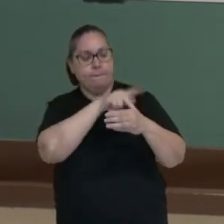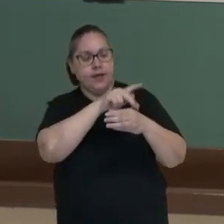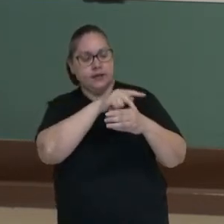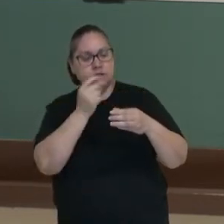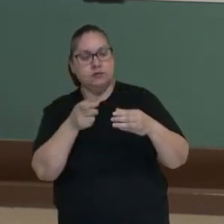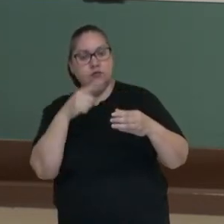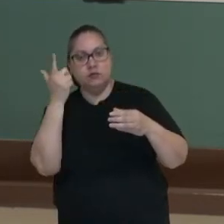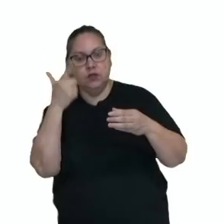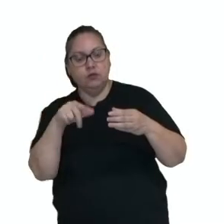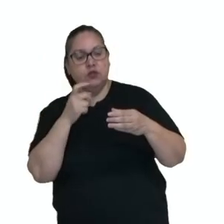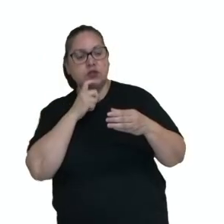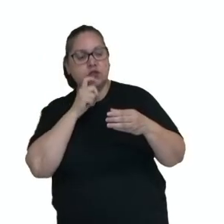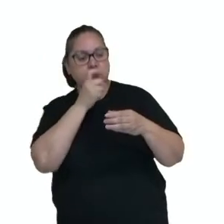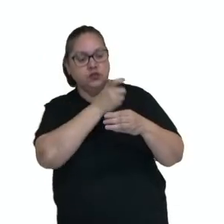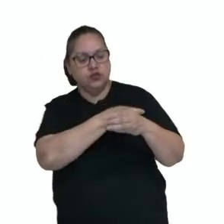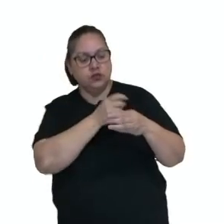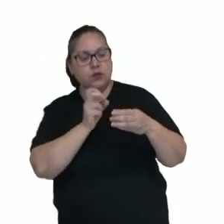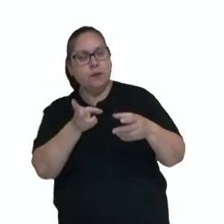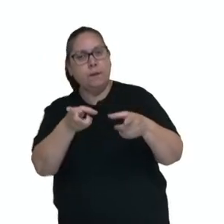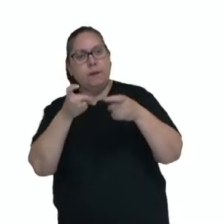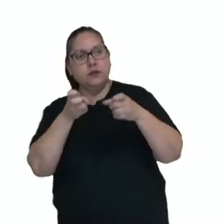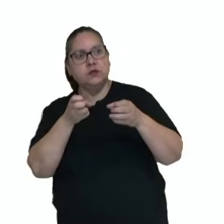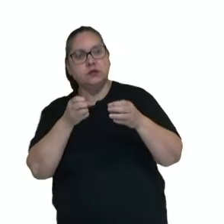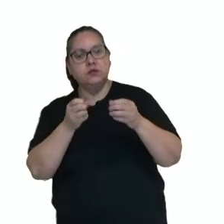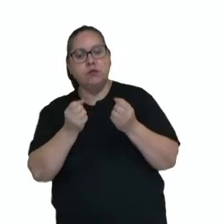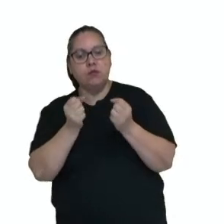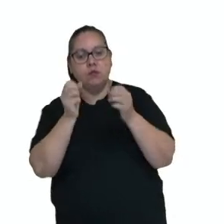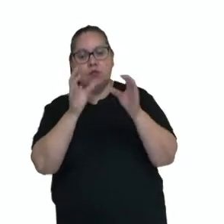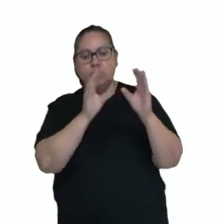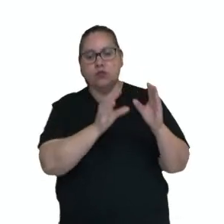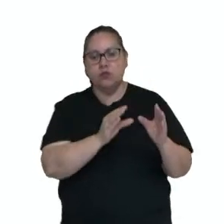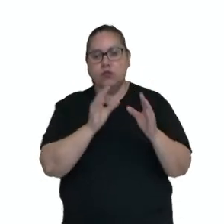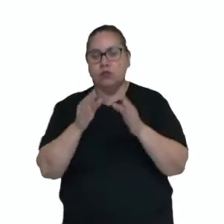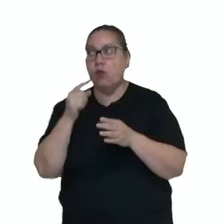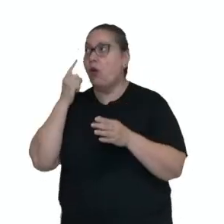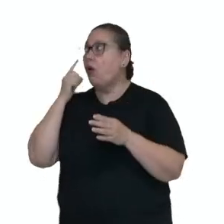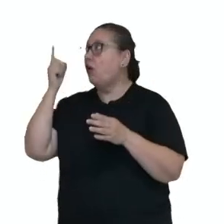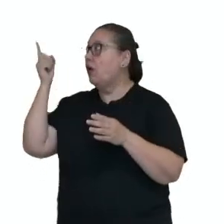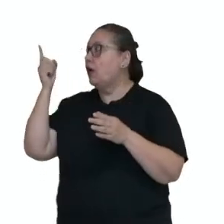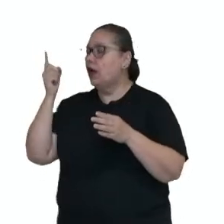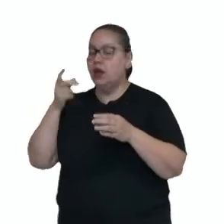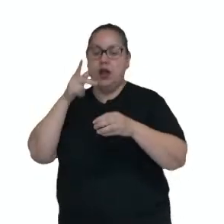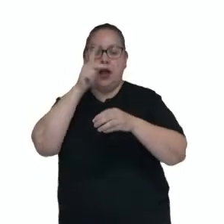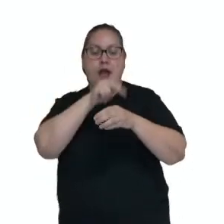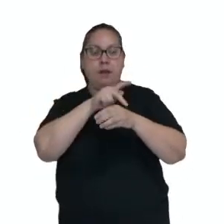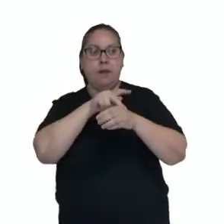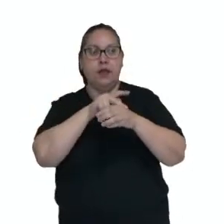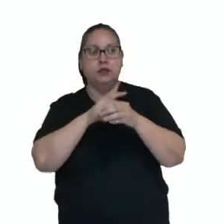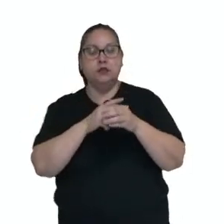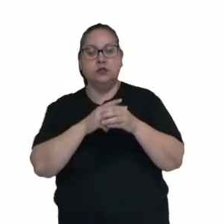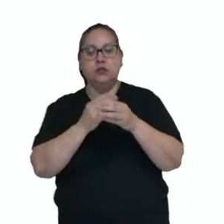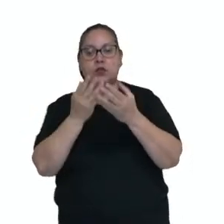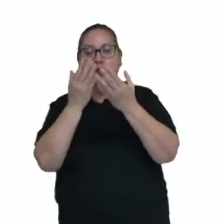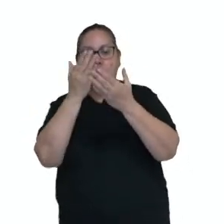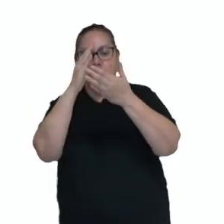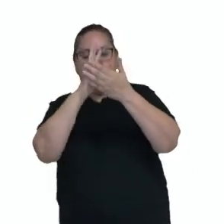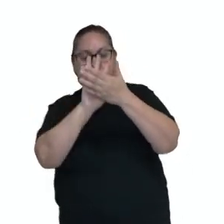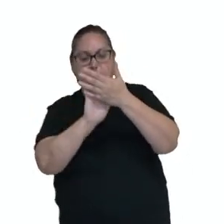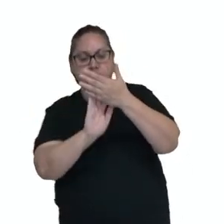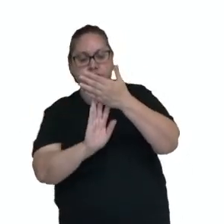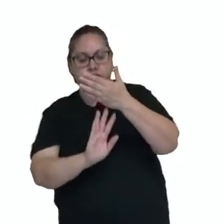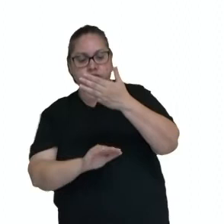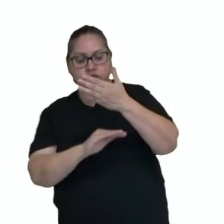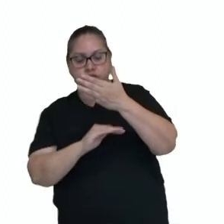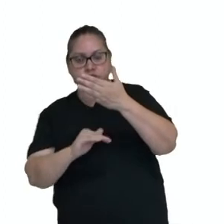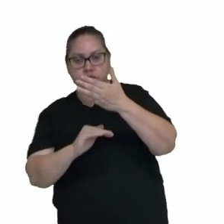depois o cubo de gelo. Então percebam a posição da pedra. A pedra foi ao fundo do copo,